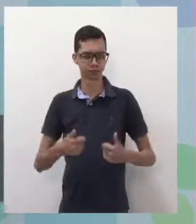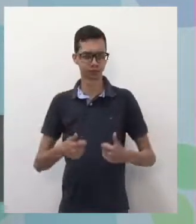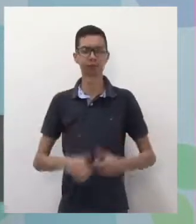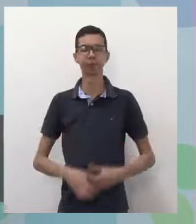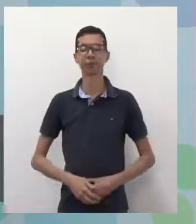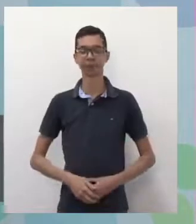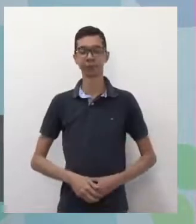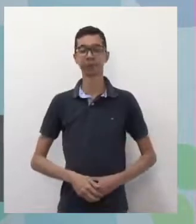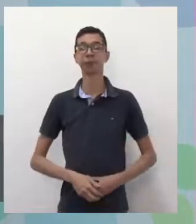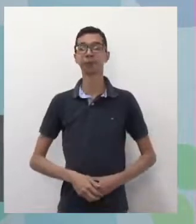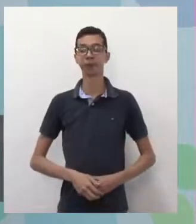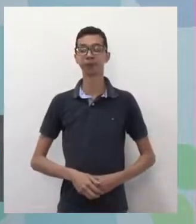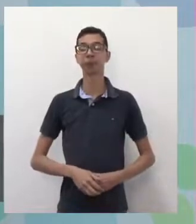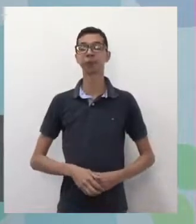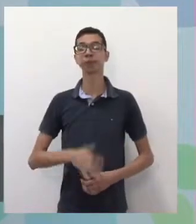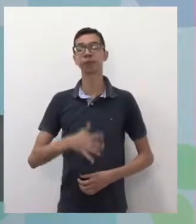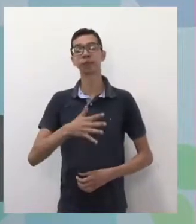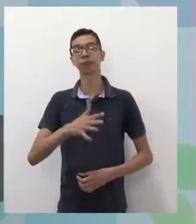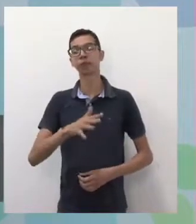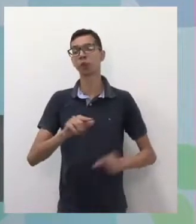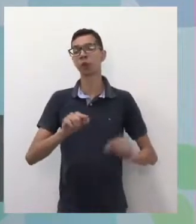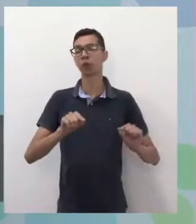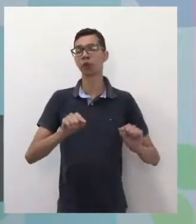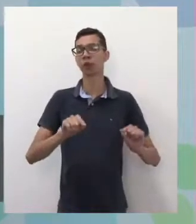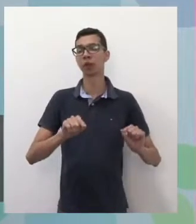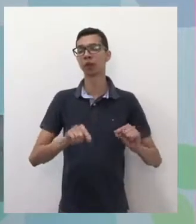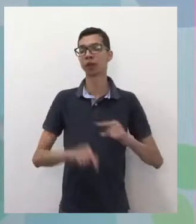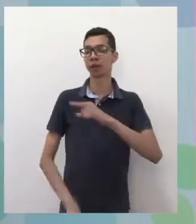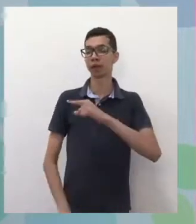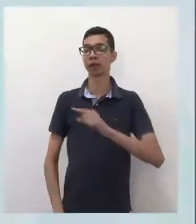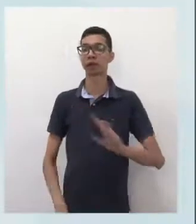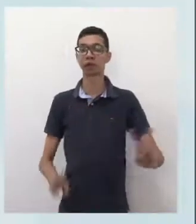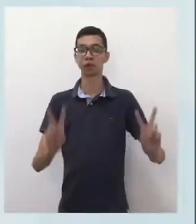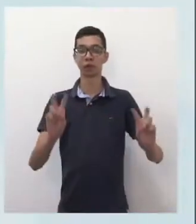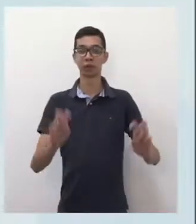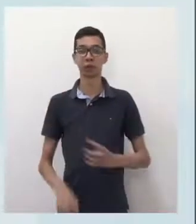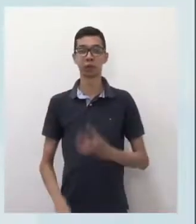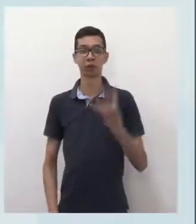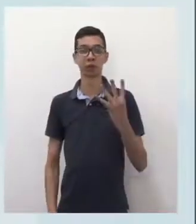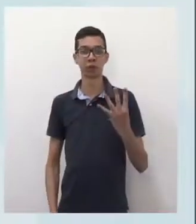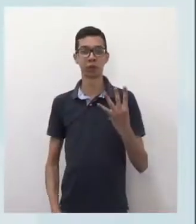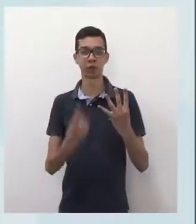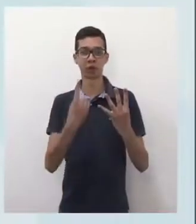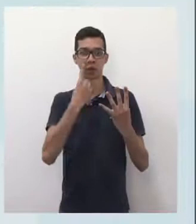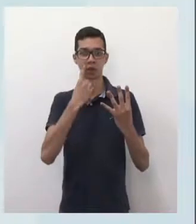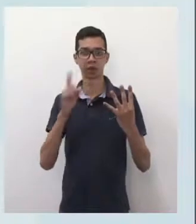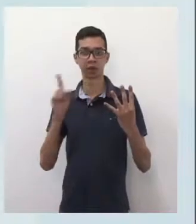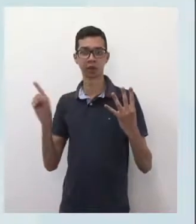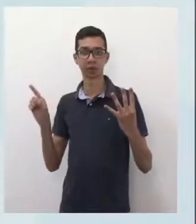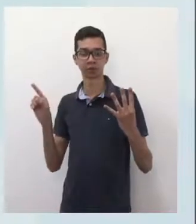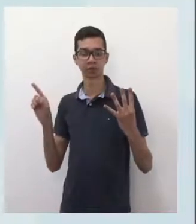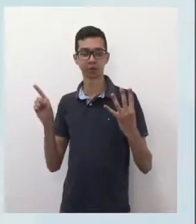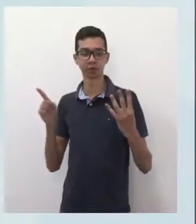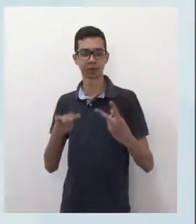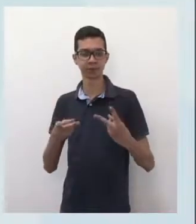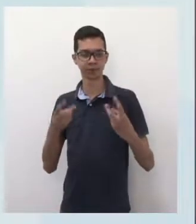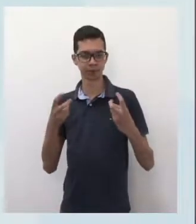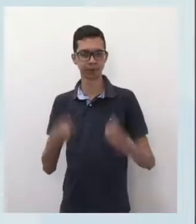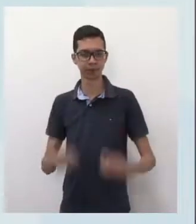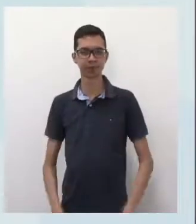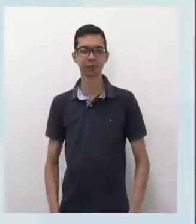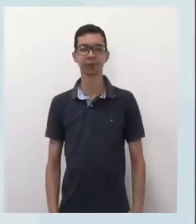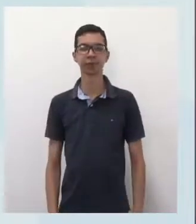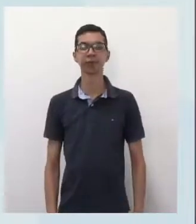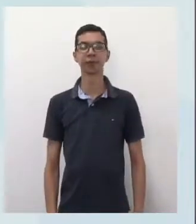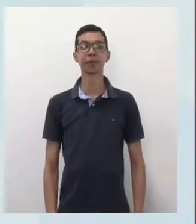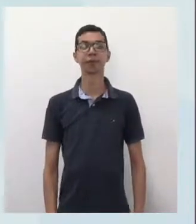ele está no nível 4, né? Ó, nível 4. Vamos ver se é bom para